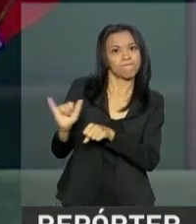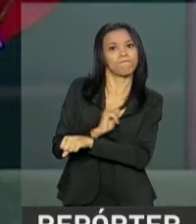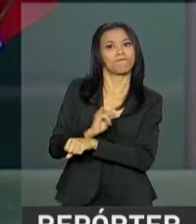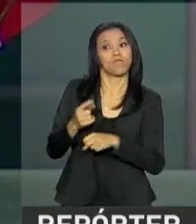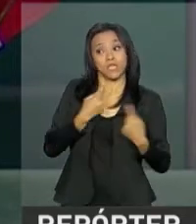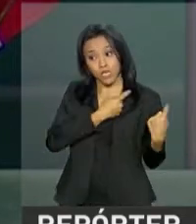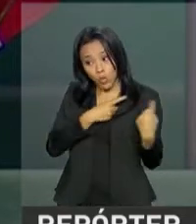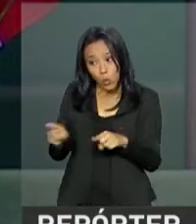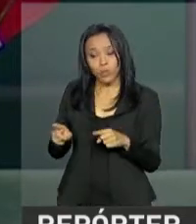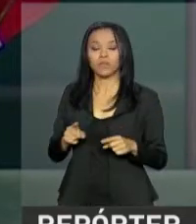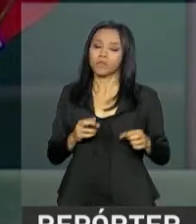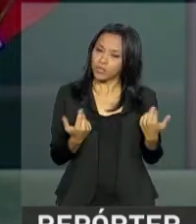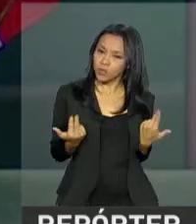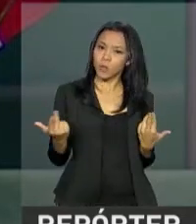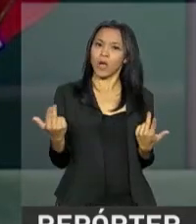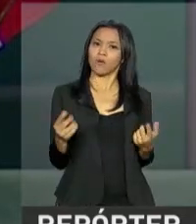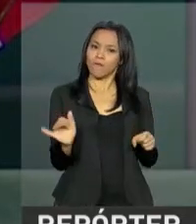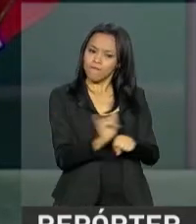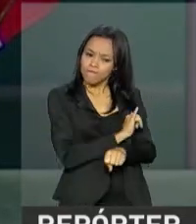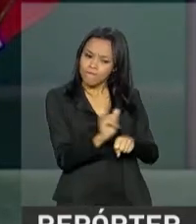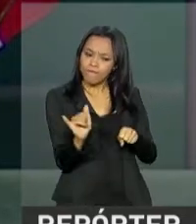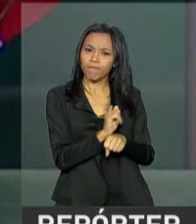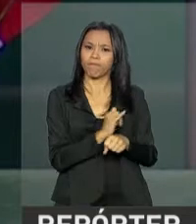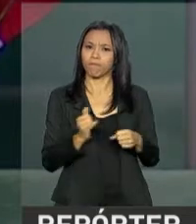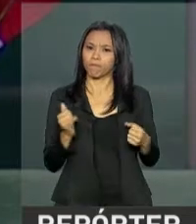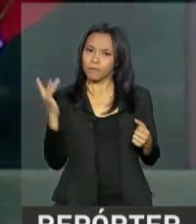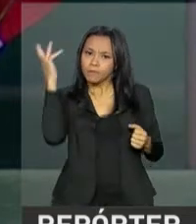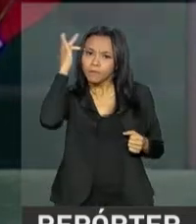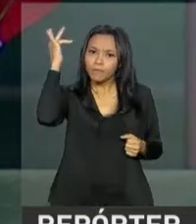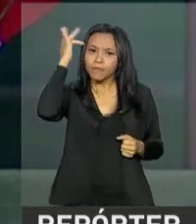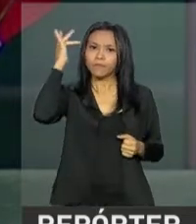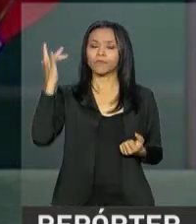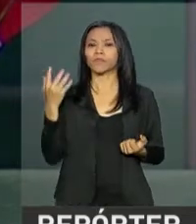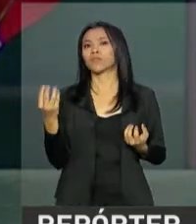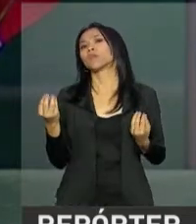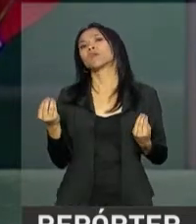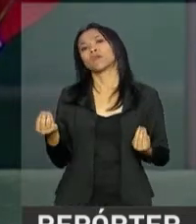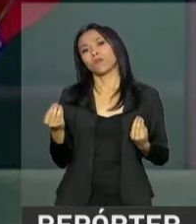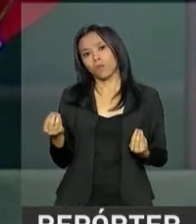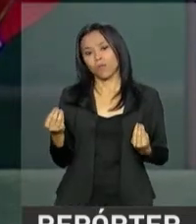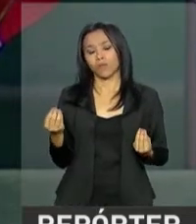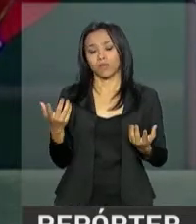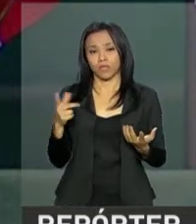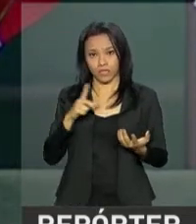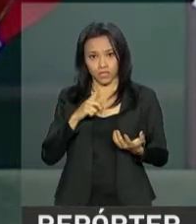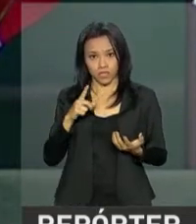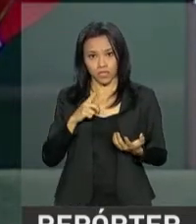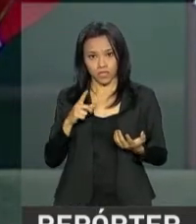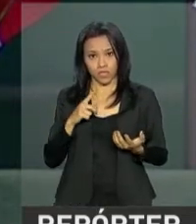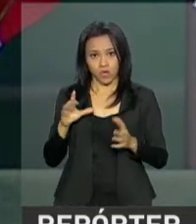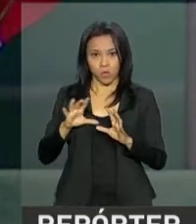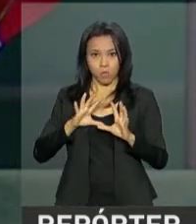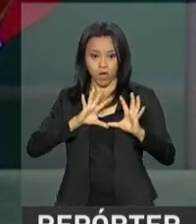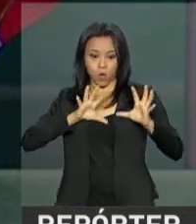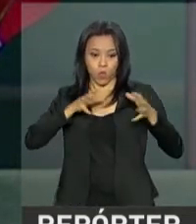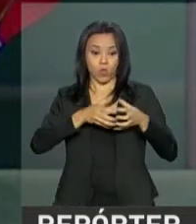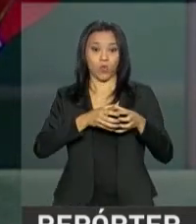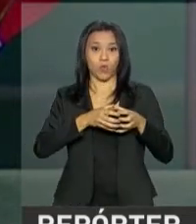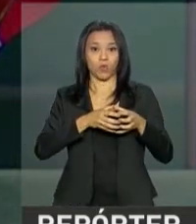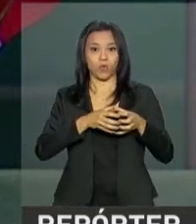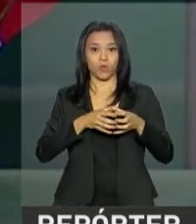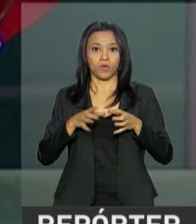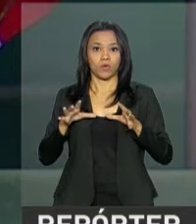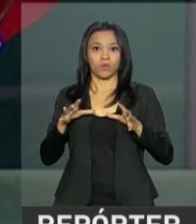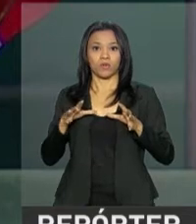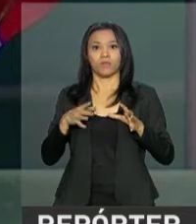também deve sê-lo não se pode ter uma organização extraordinária um lado e uma desorganização